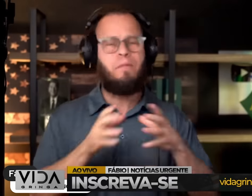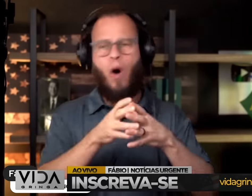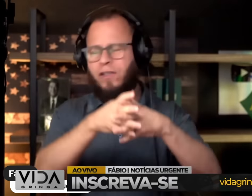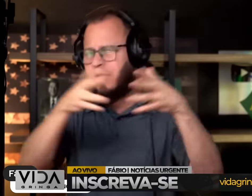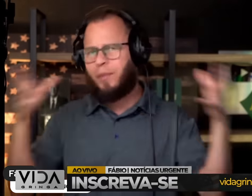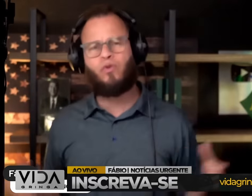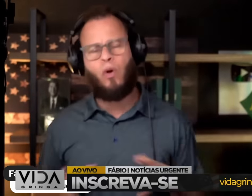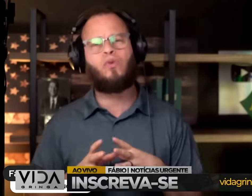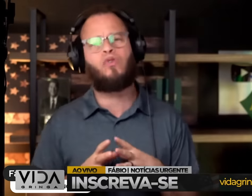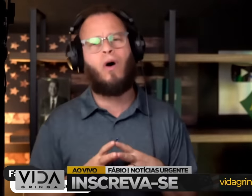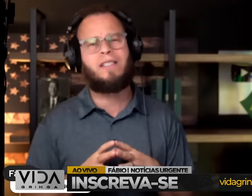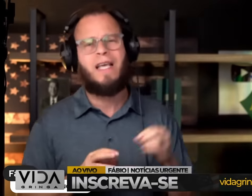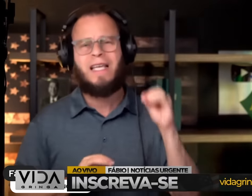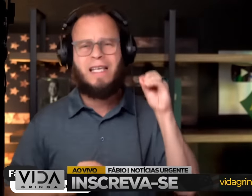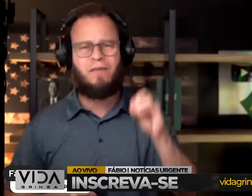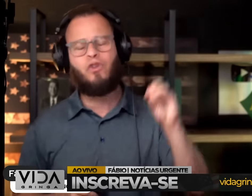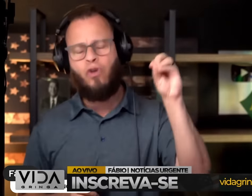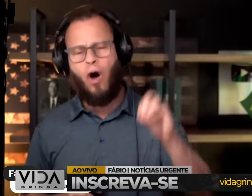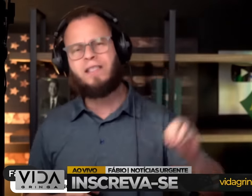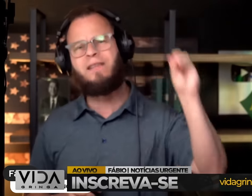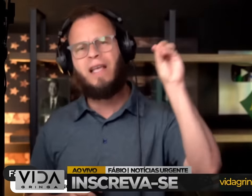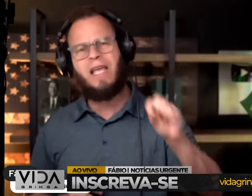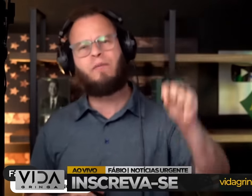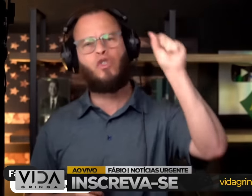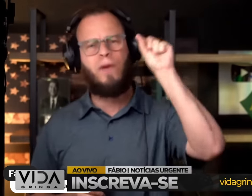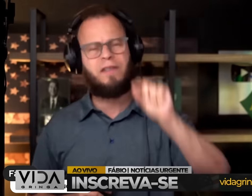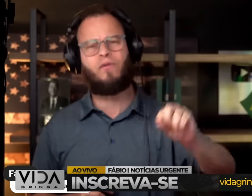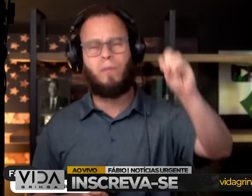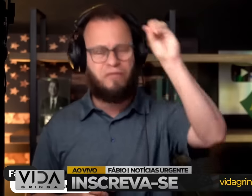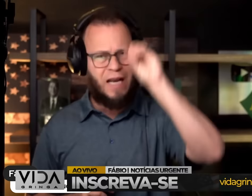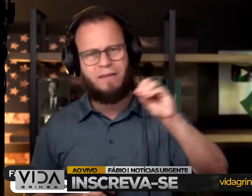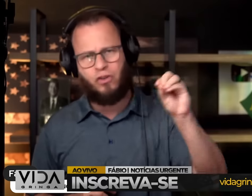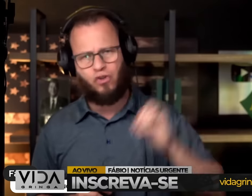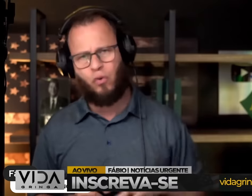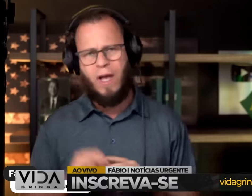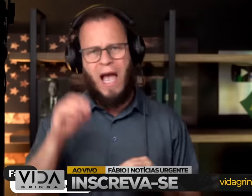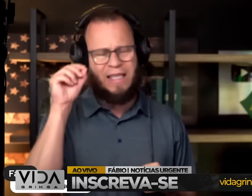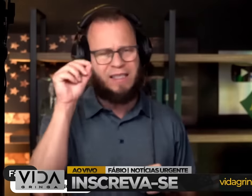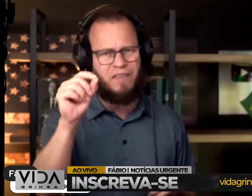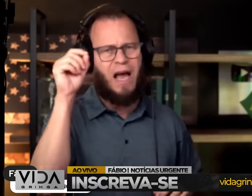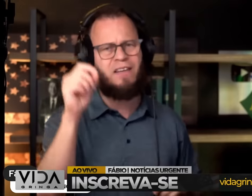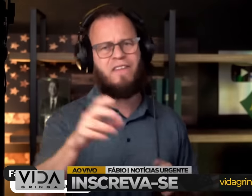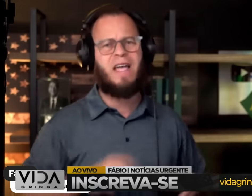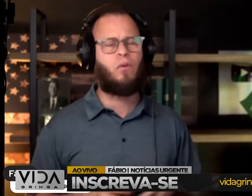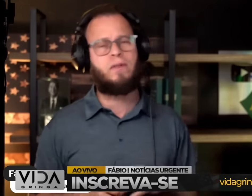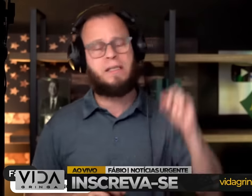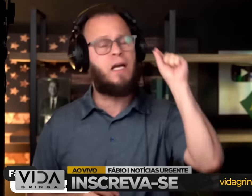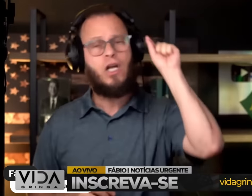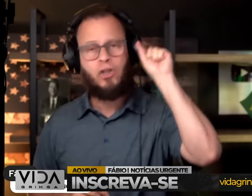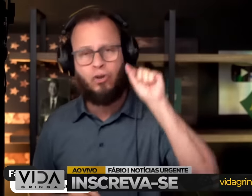que mostra para todos nós que nós teremos uma uma virada de jogo essa virada vai